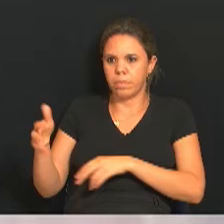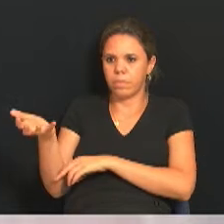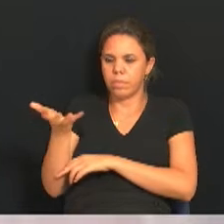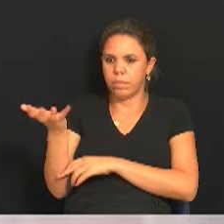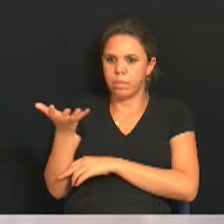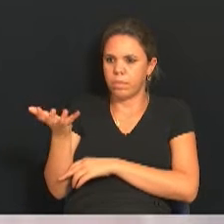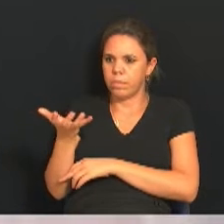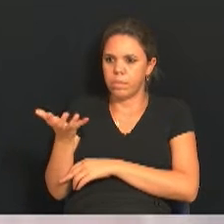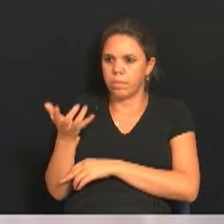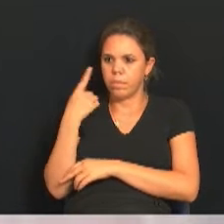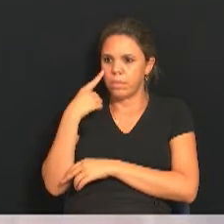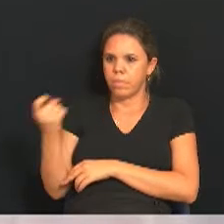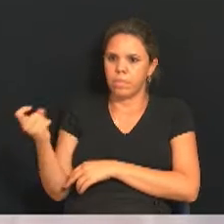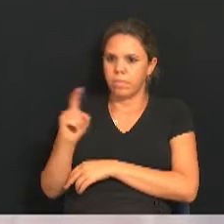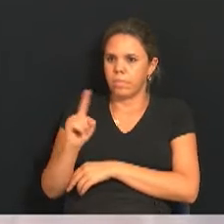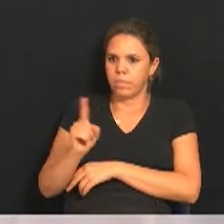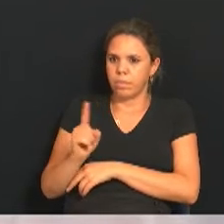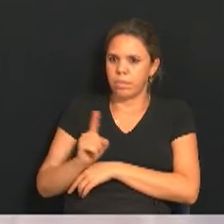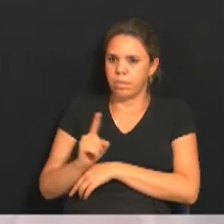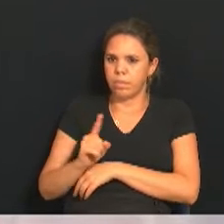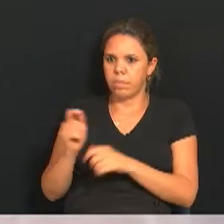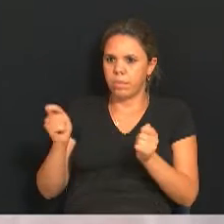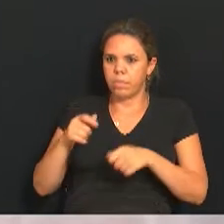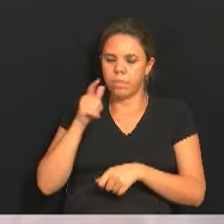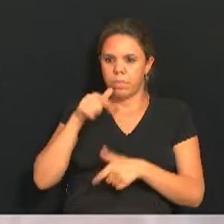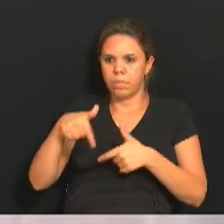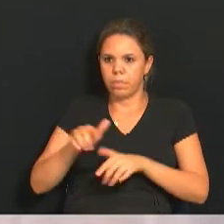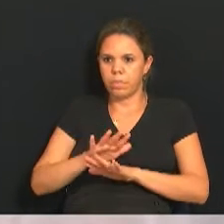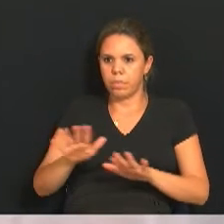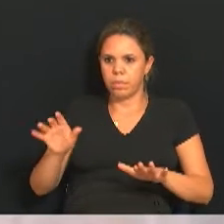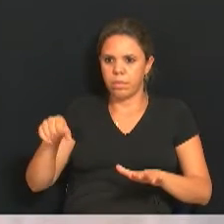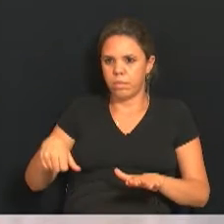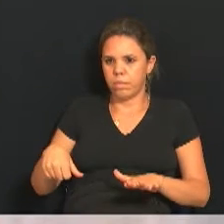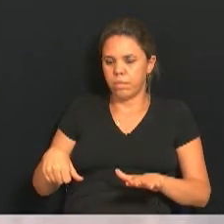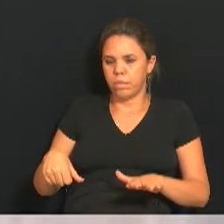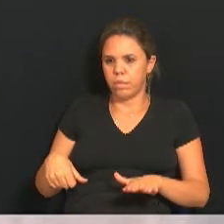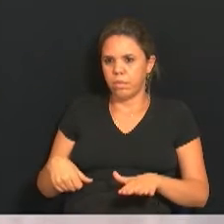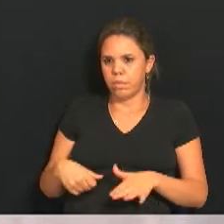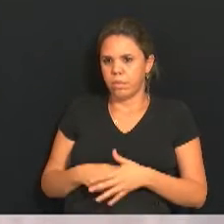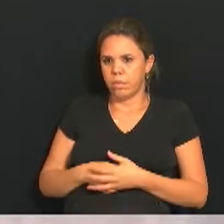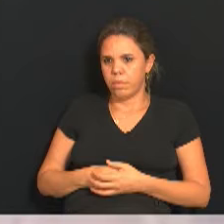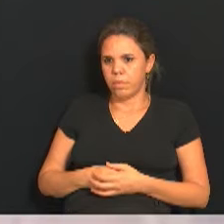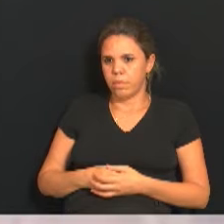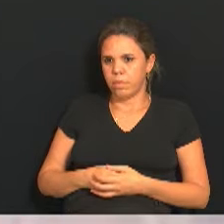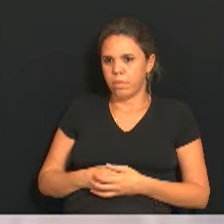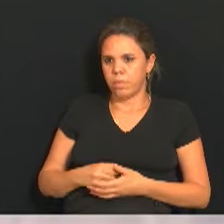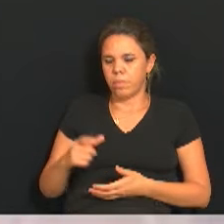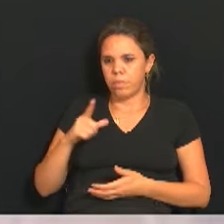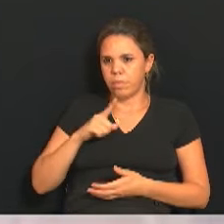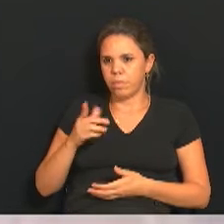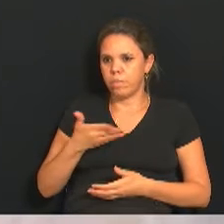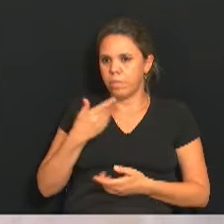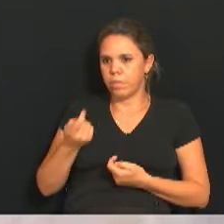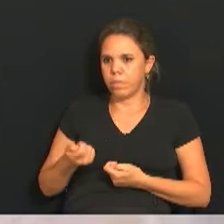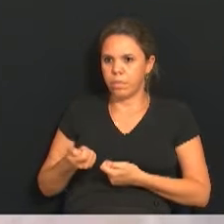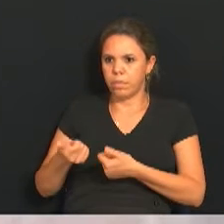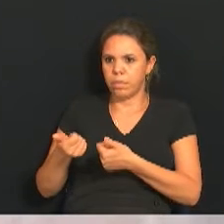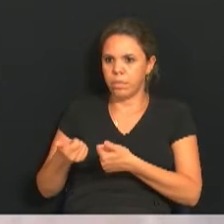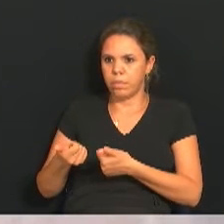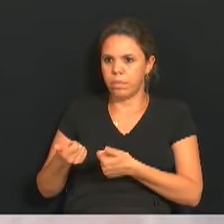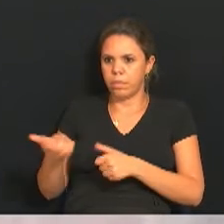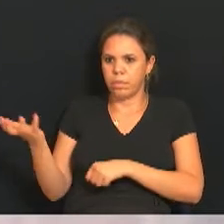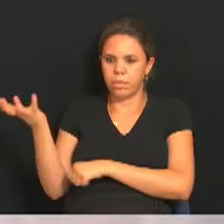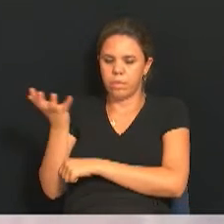estão interessadas em conseguir trabalho, e sim em terem as benesses de serem moradores de